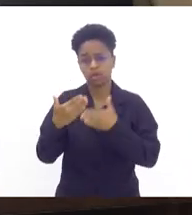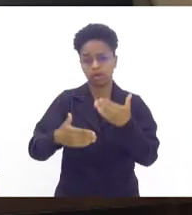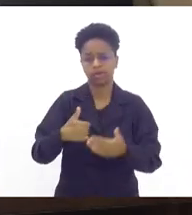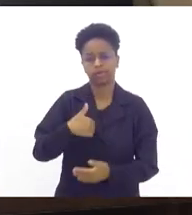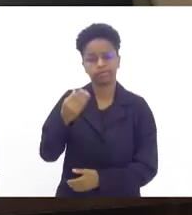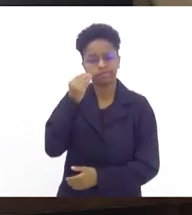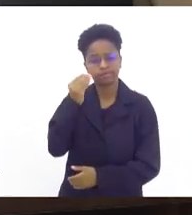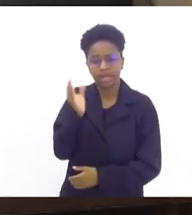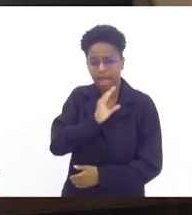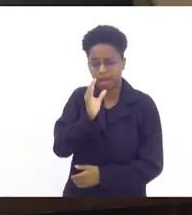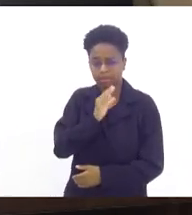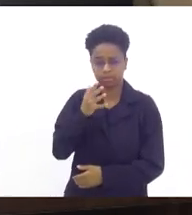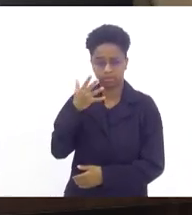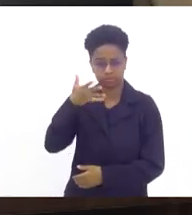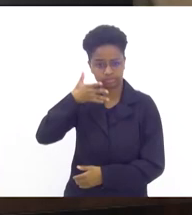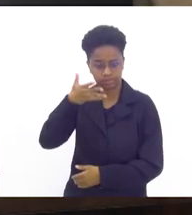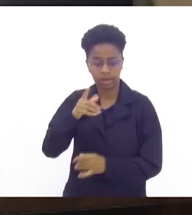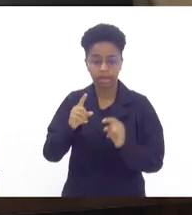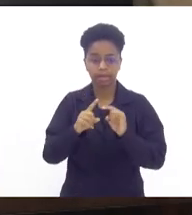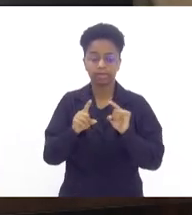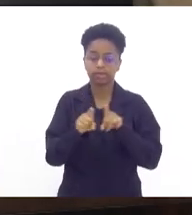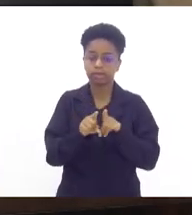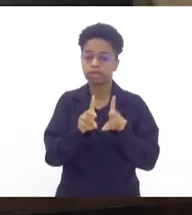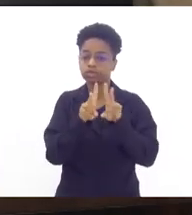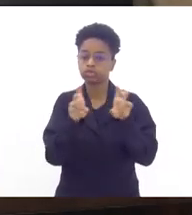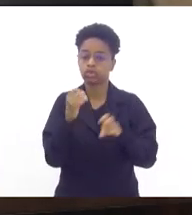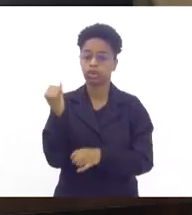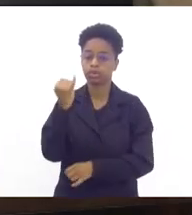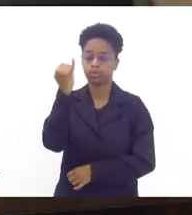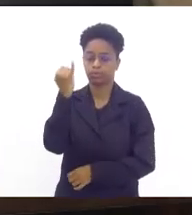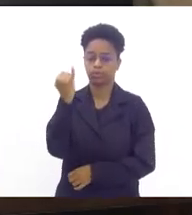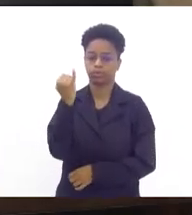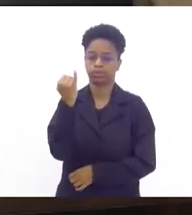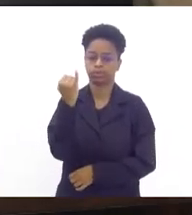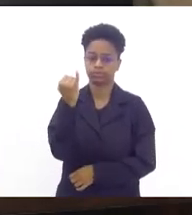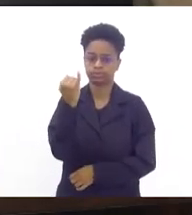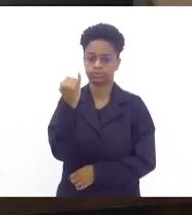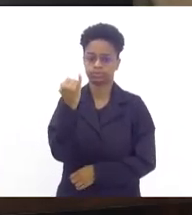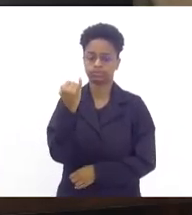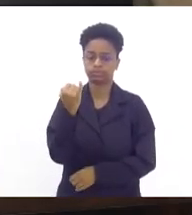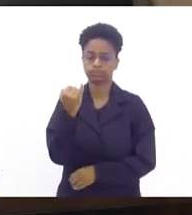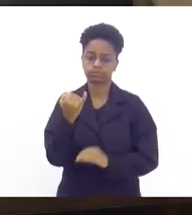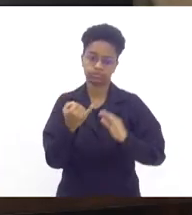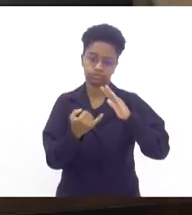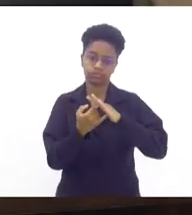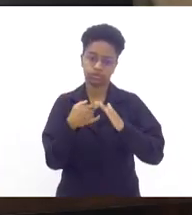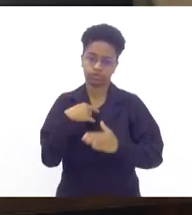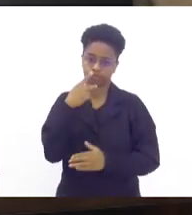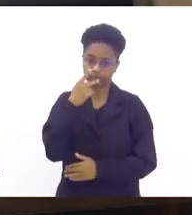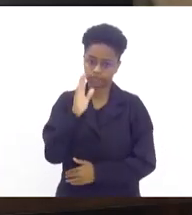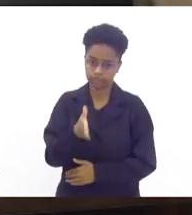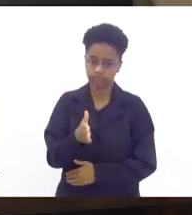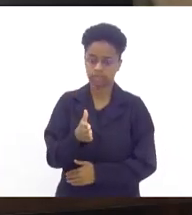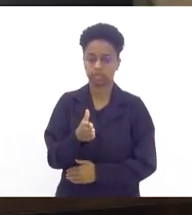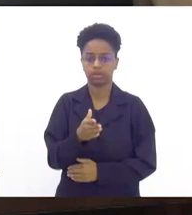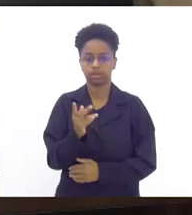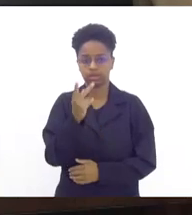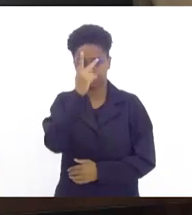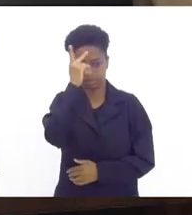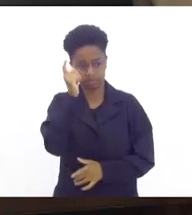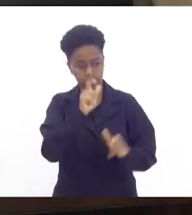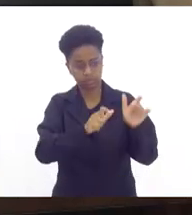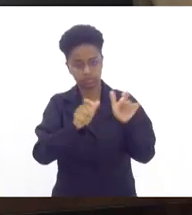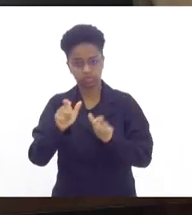né a importância da da instituição como eu falei aqui né o indivíduo tá ali